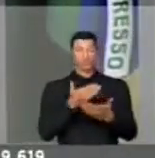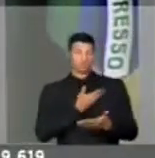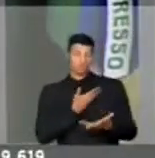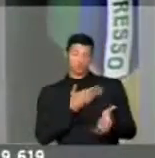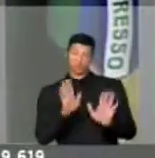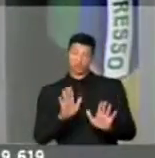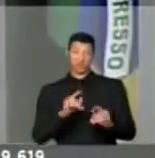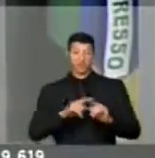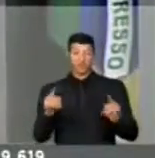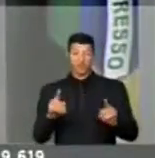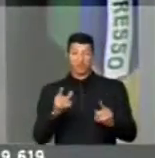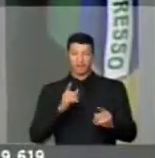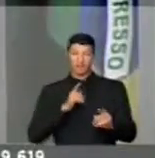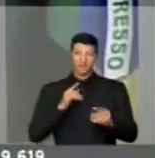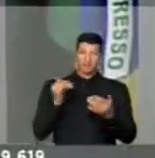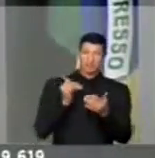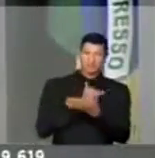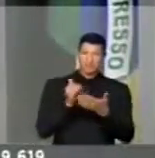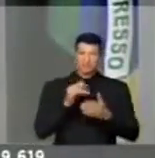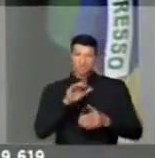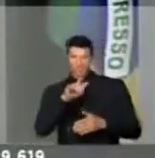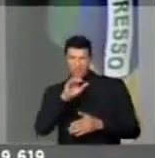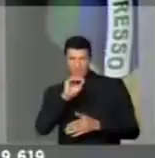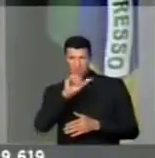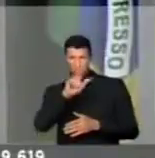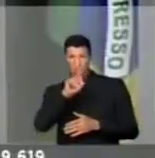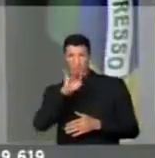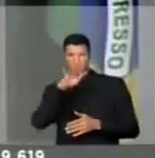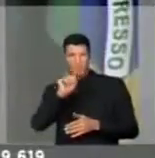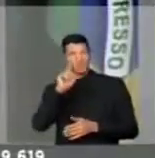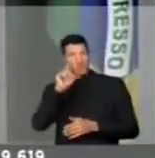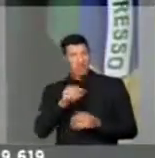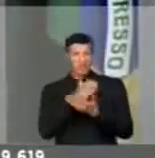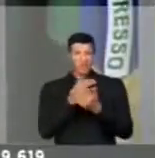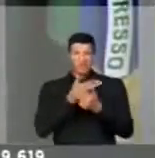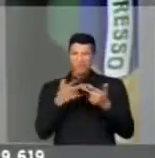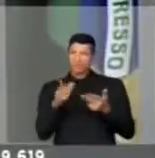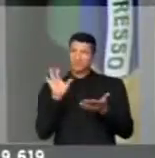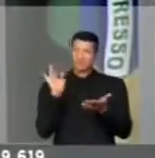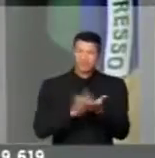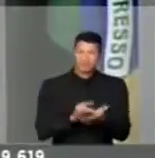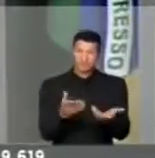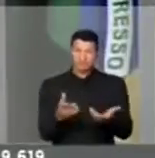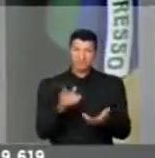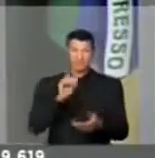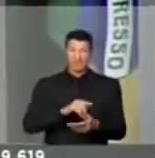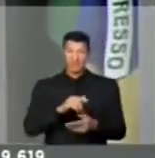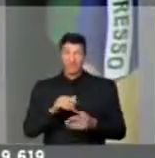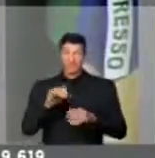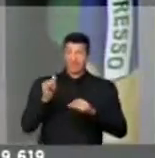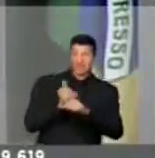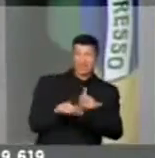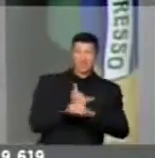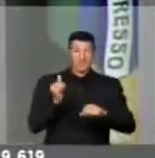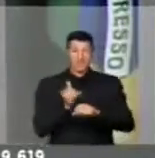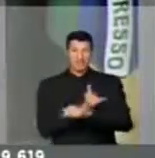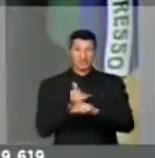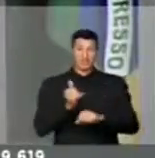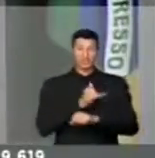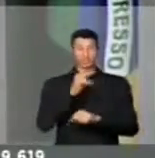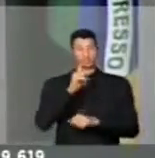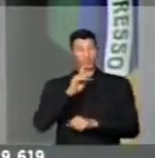colegas, mas intitulá-los como golpista é uma coisa, é uma estratégia